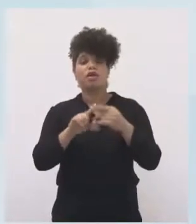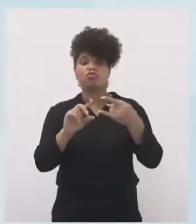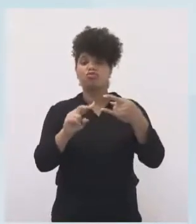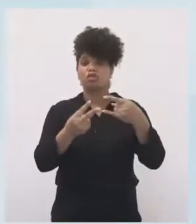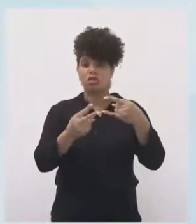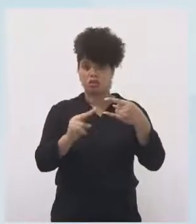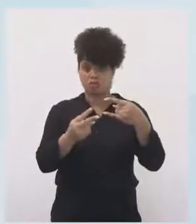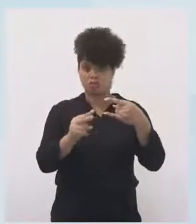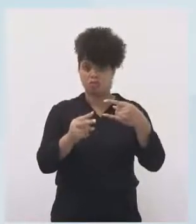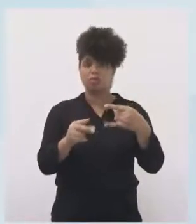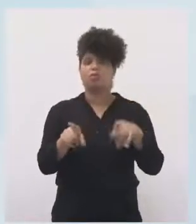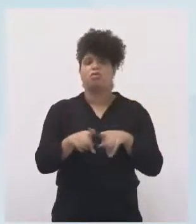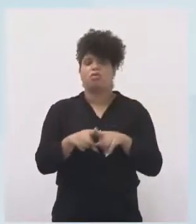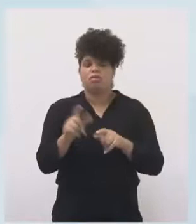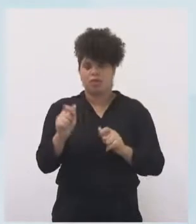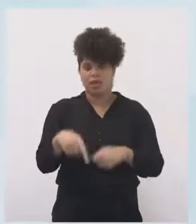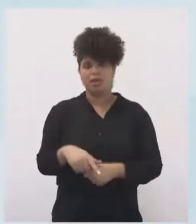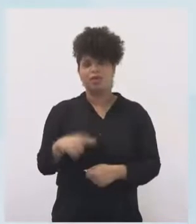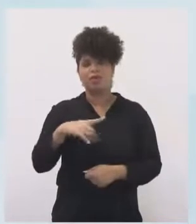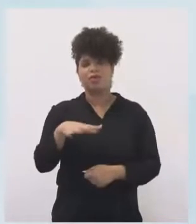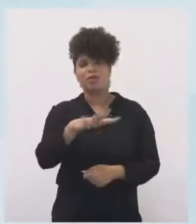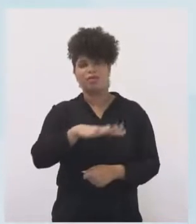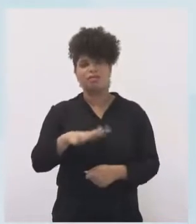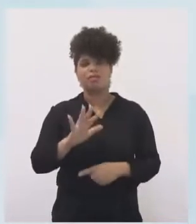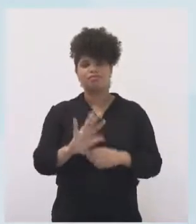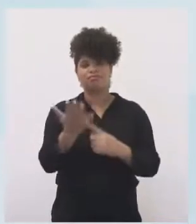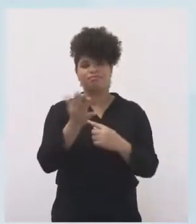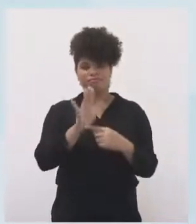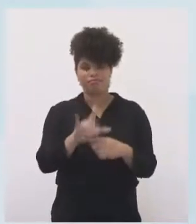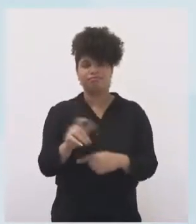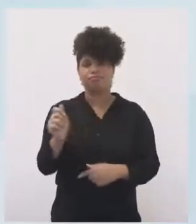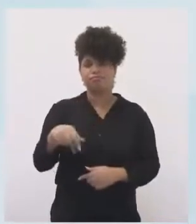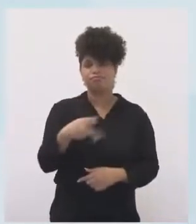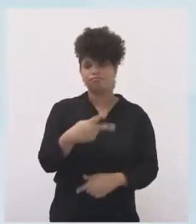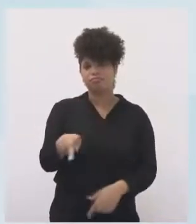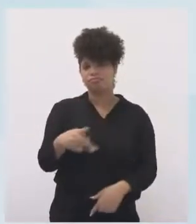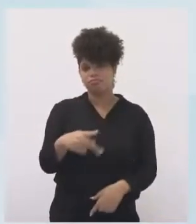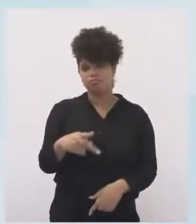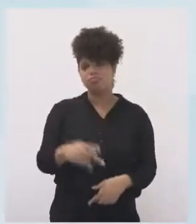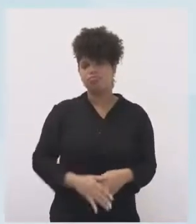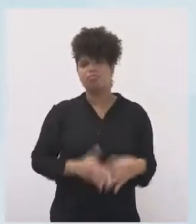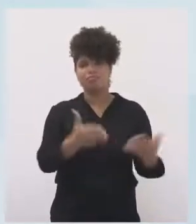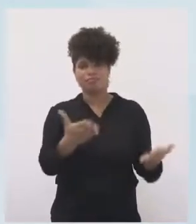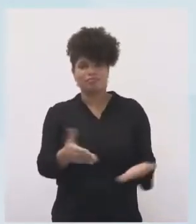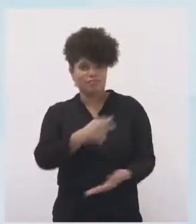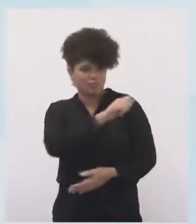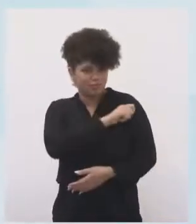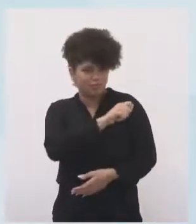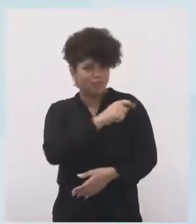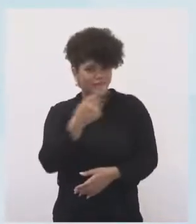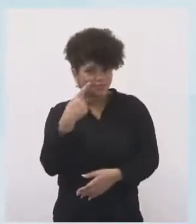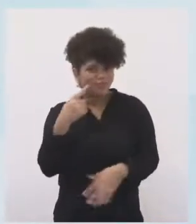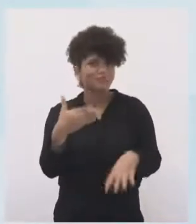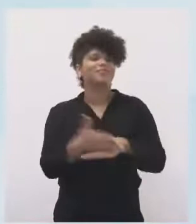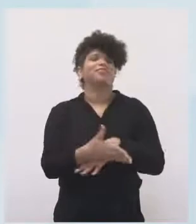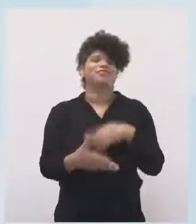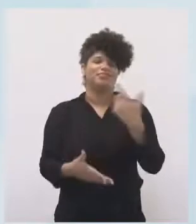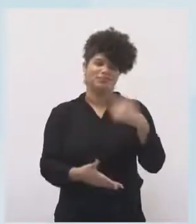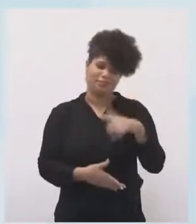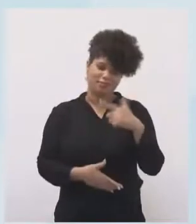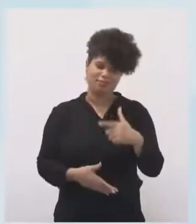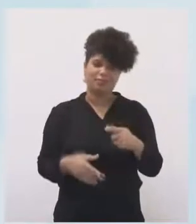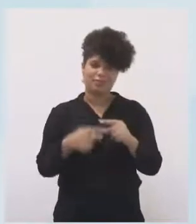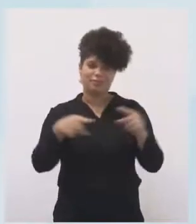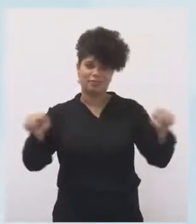ambiente colaborativo, então é possível os professores convidarem seus alunos, olha que bacana isso, para a sua sala de